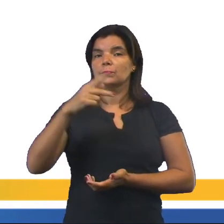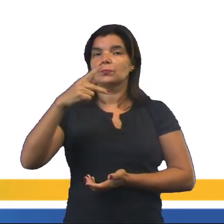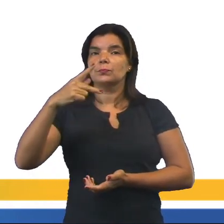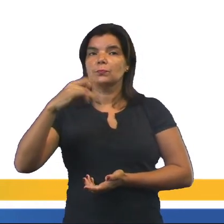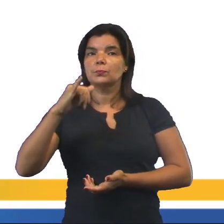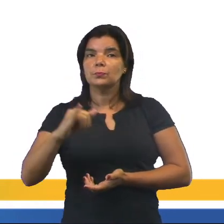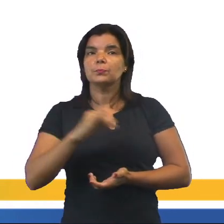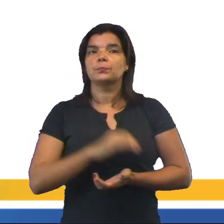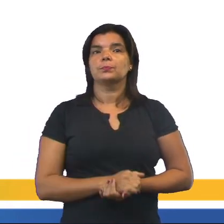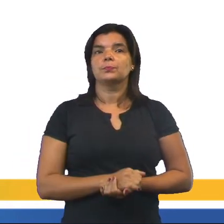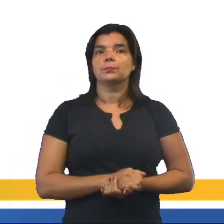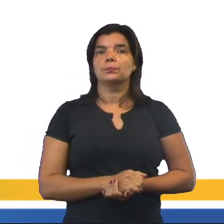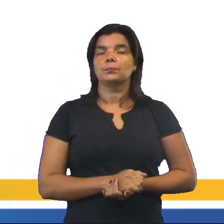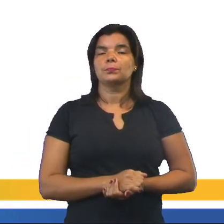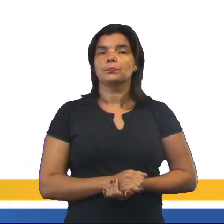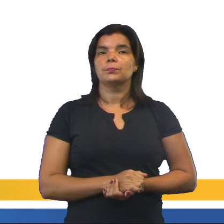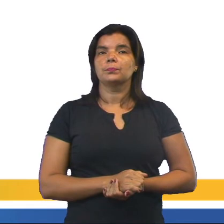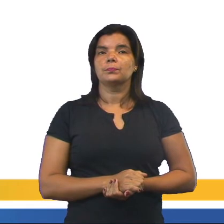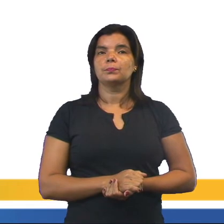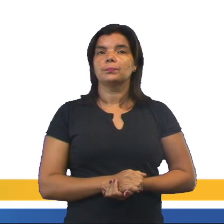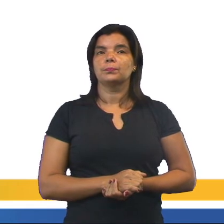π,